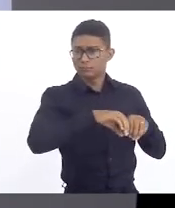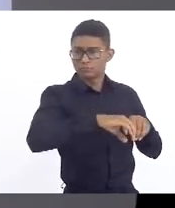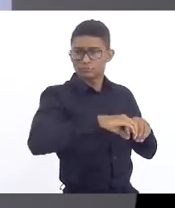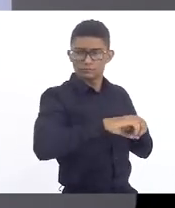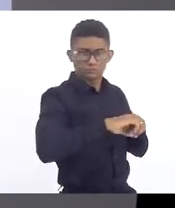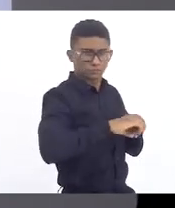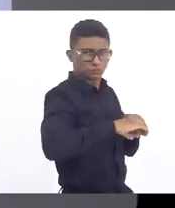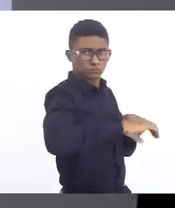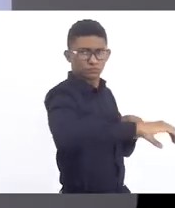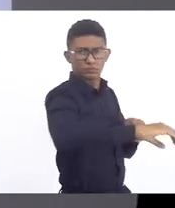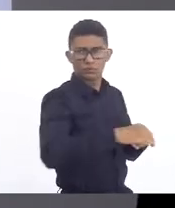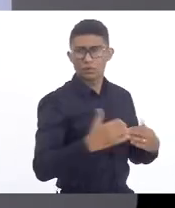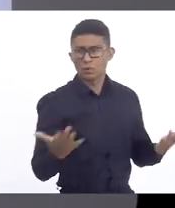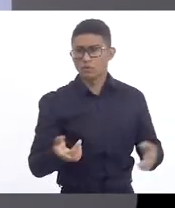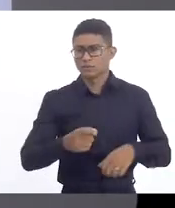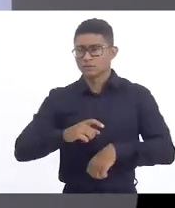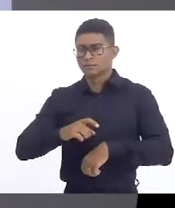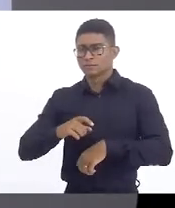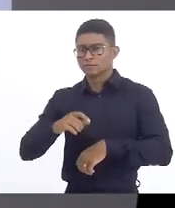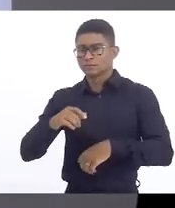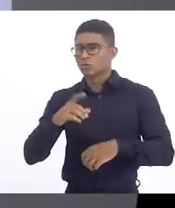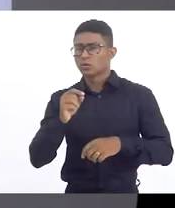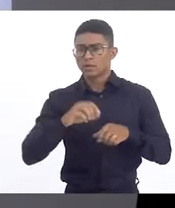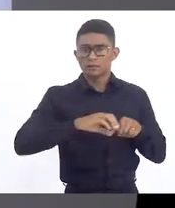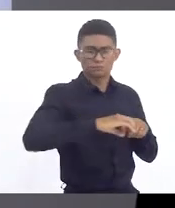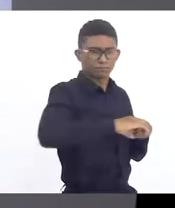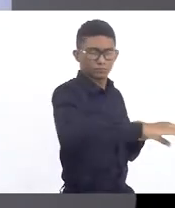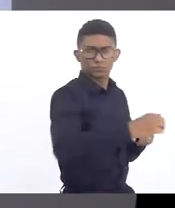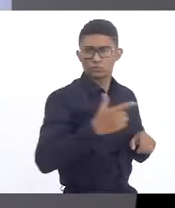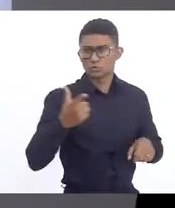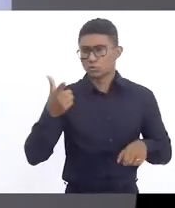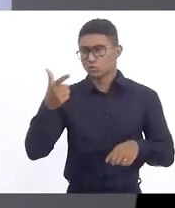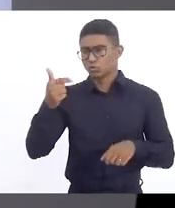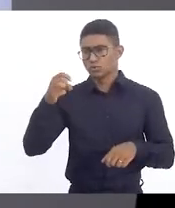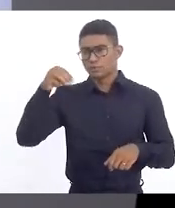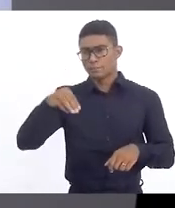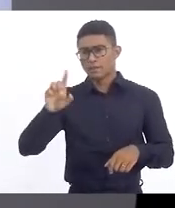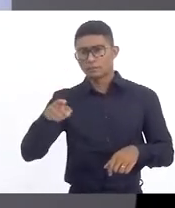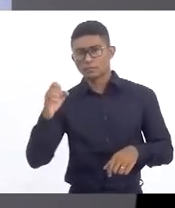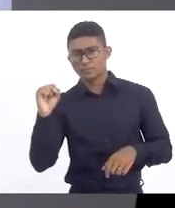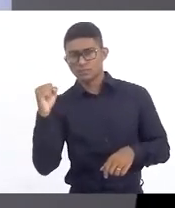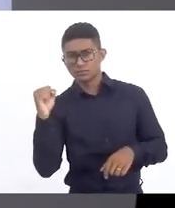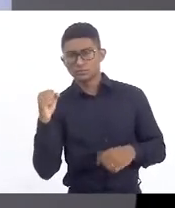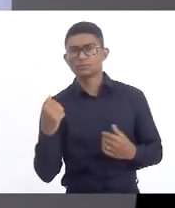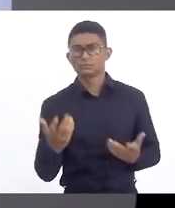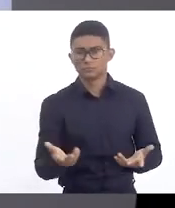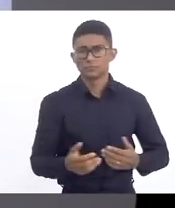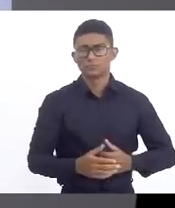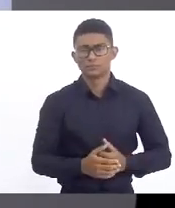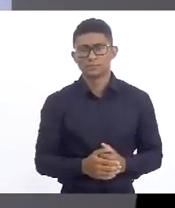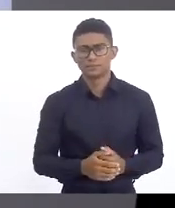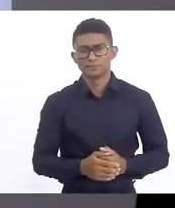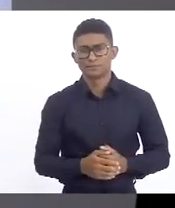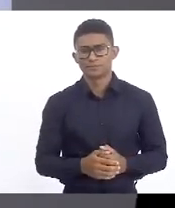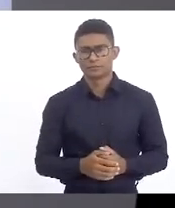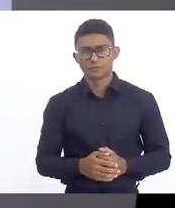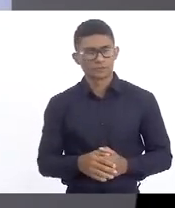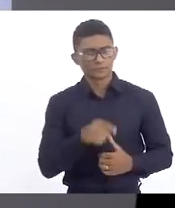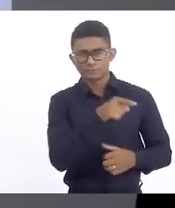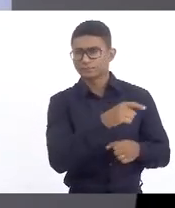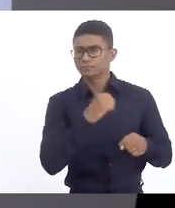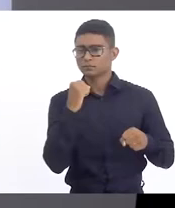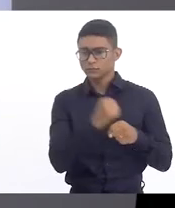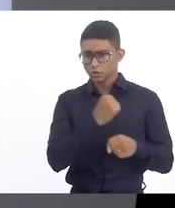segundo. Aumentando quase 50% da vazão de 8 para 2, 50% da vazão da Baixada Fluminense. Essa obra, a